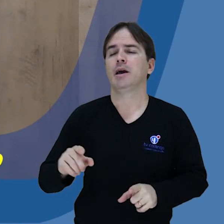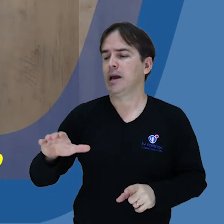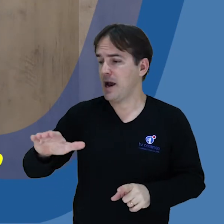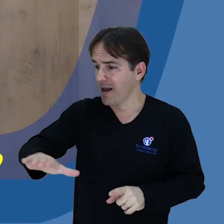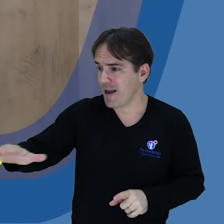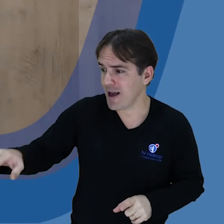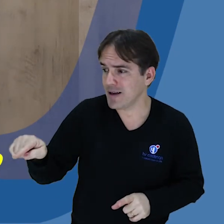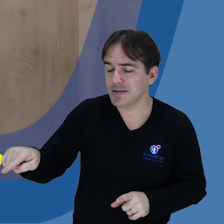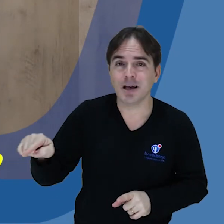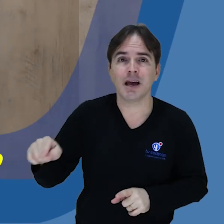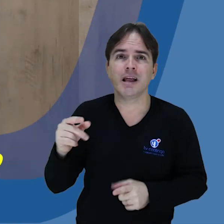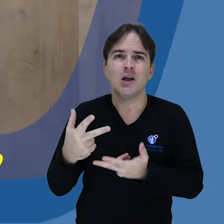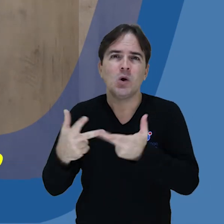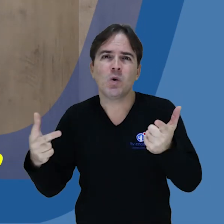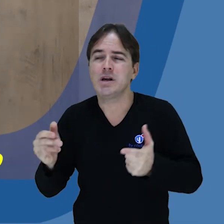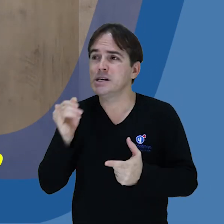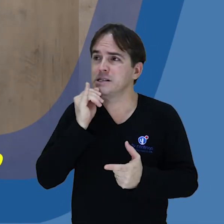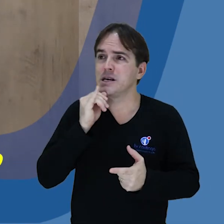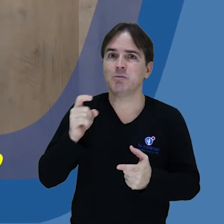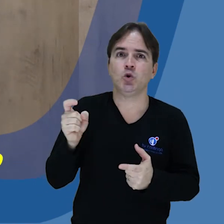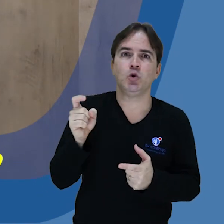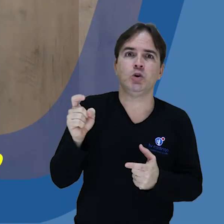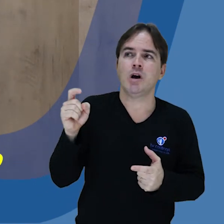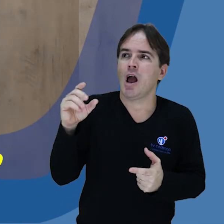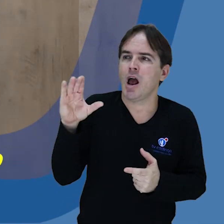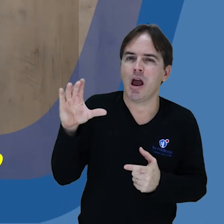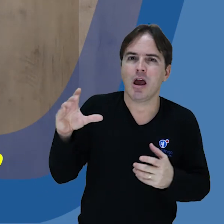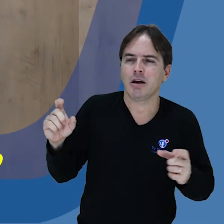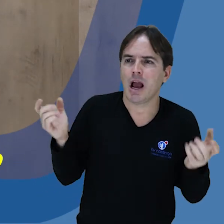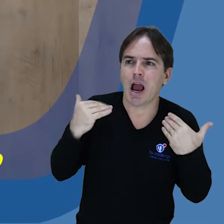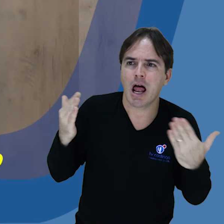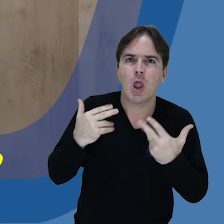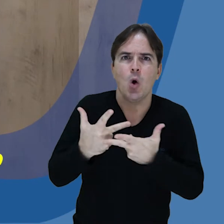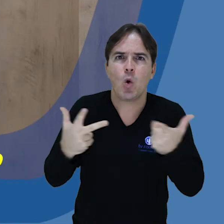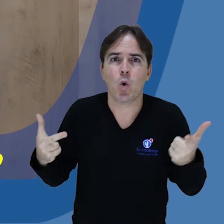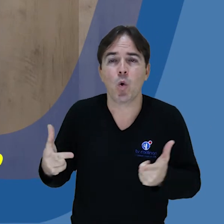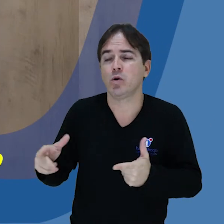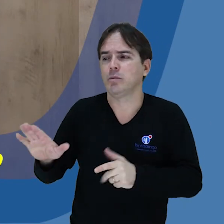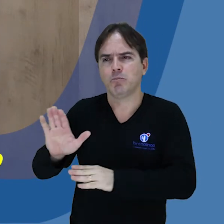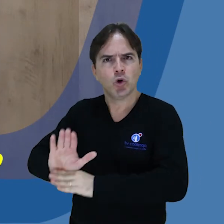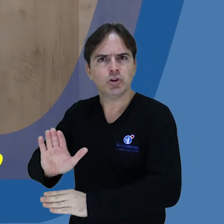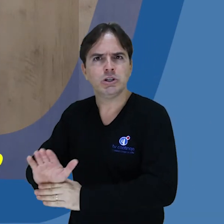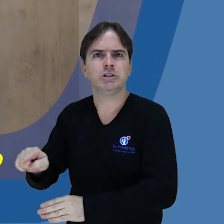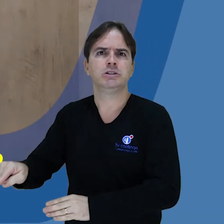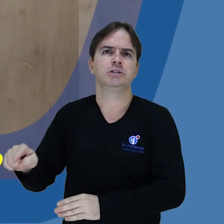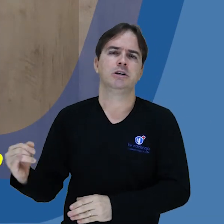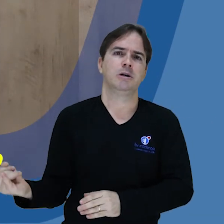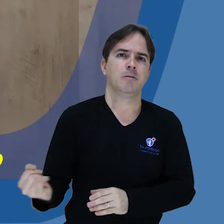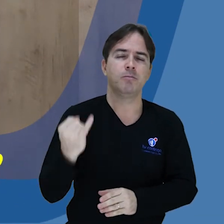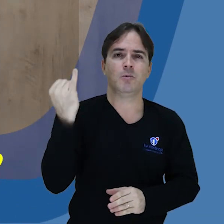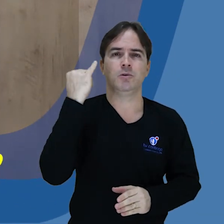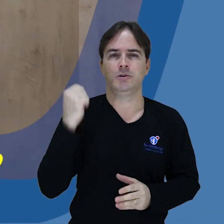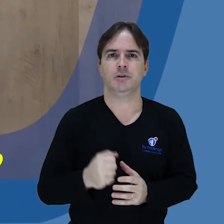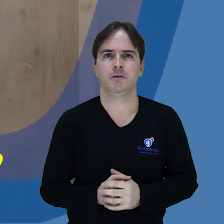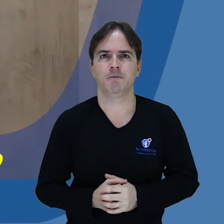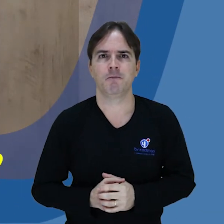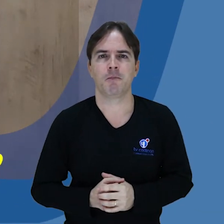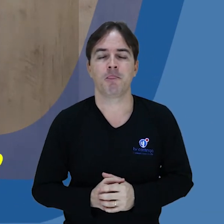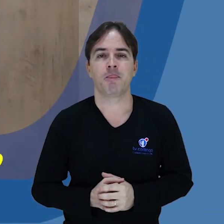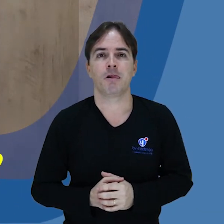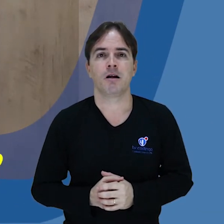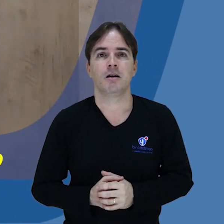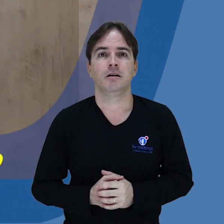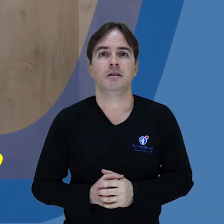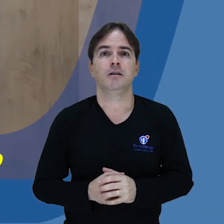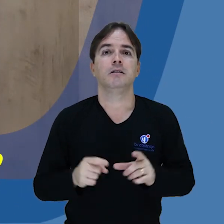do calor, longe da umidade, tá? E também buscar estar se hidratando bastante. A hidratação é um ponto muito importante nesse momento